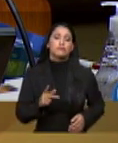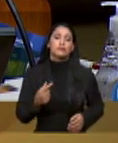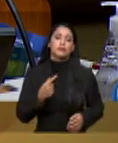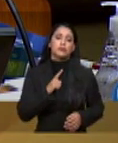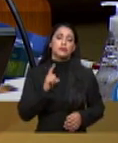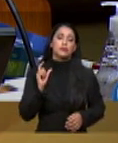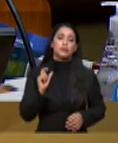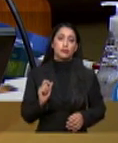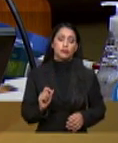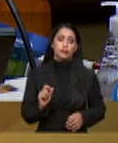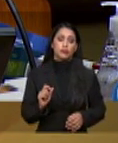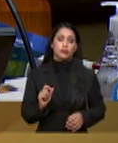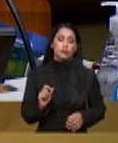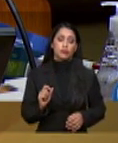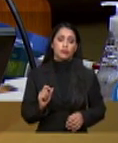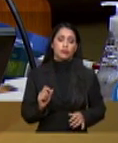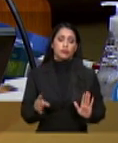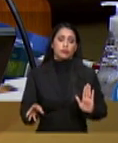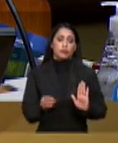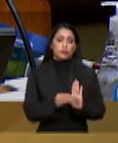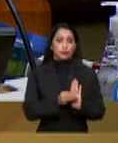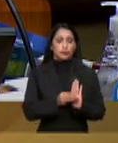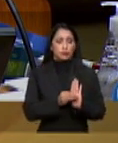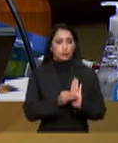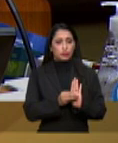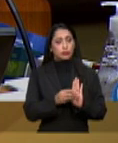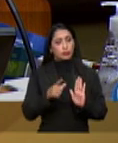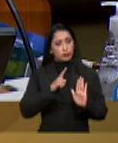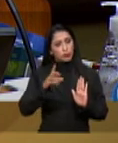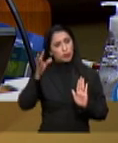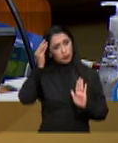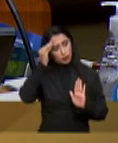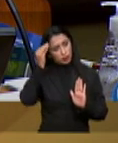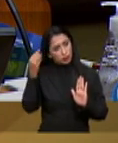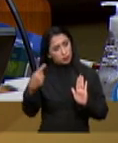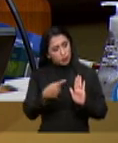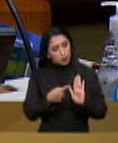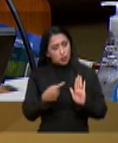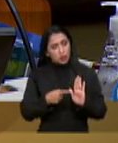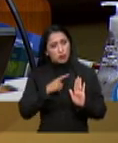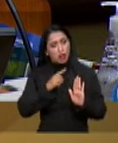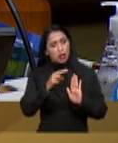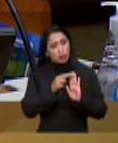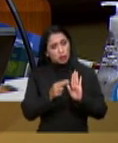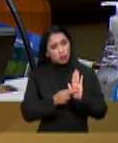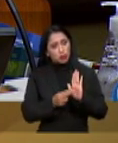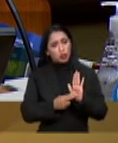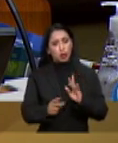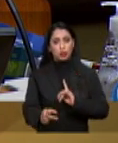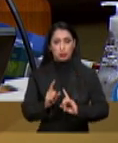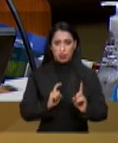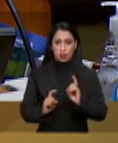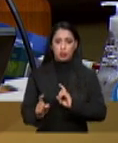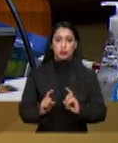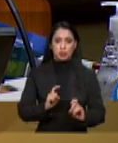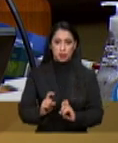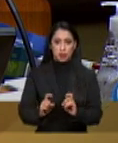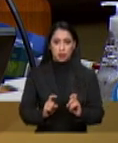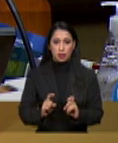ubiquidade. Fixado o entendimento de que o objeto impugnado veicula norma de teor administrativo,